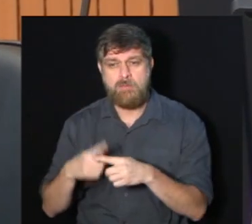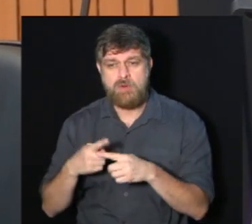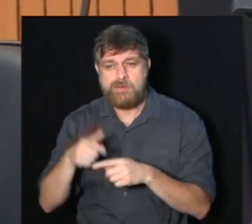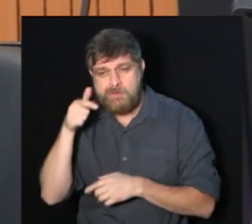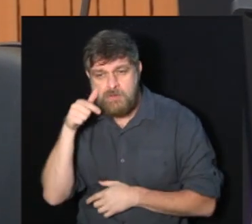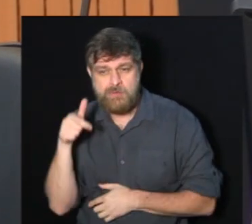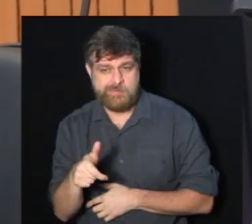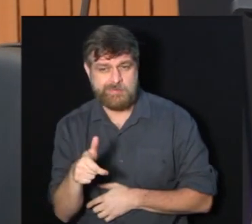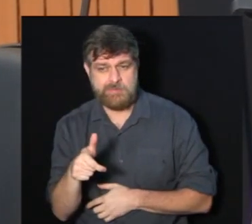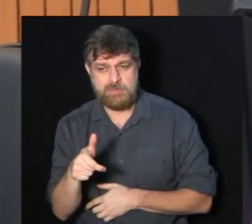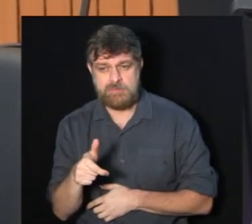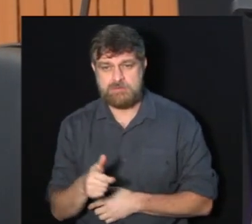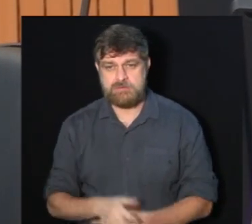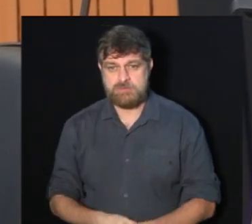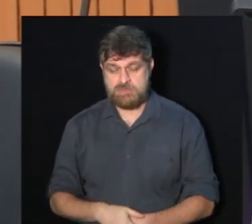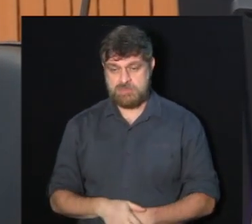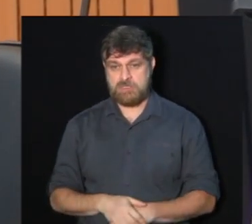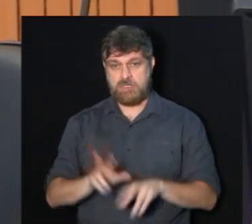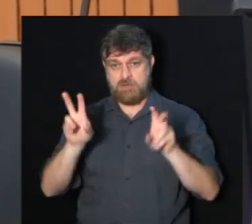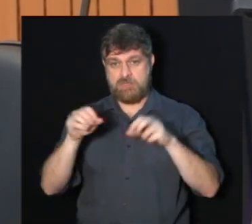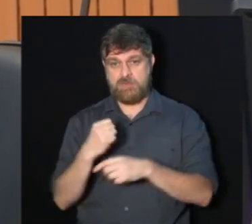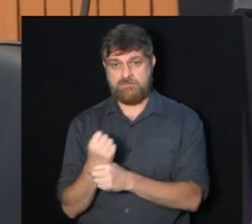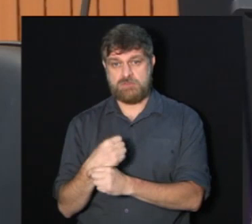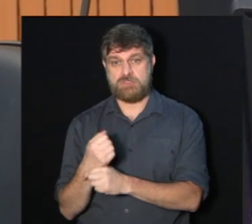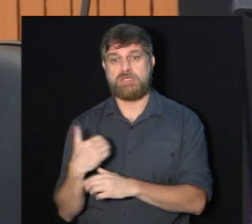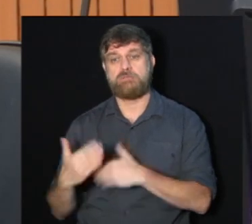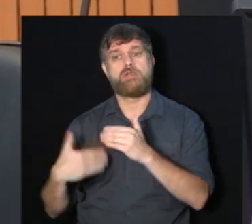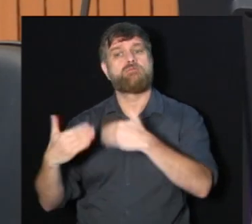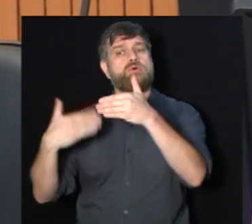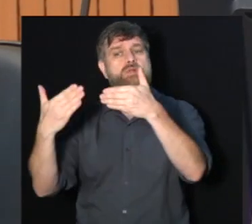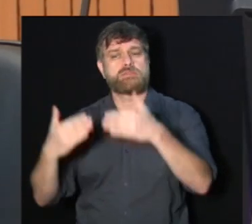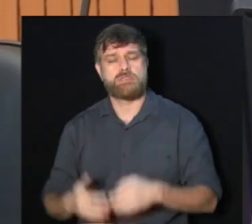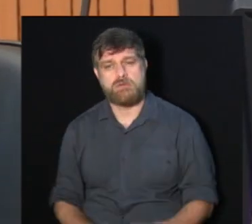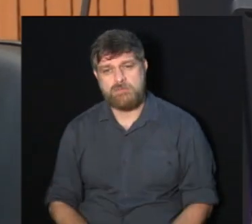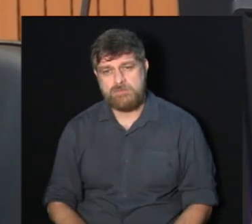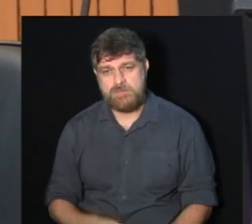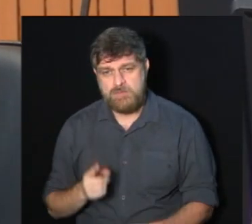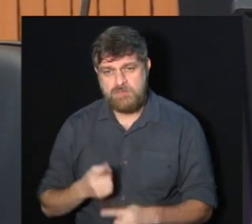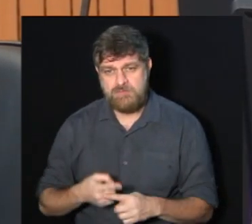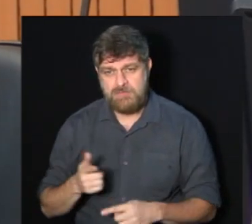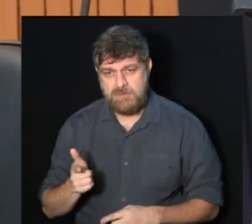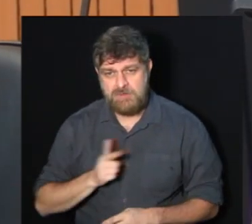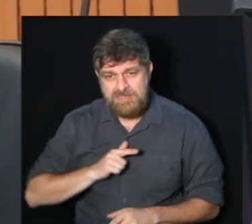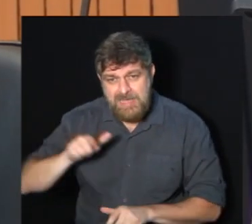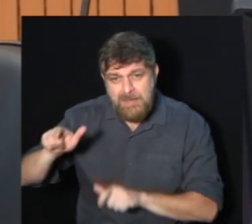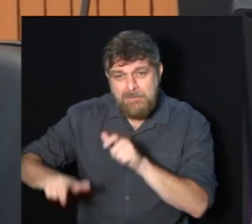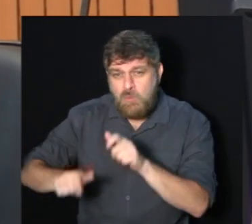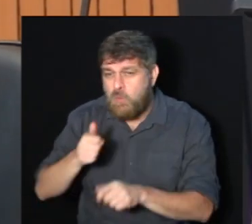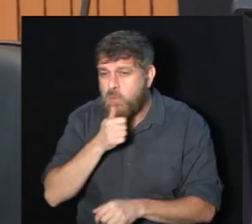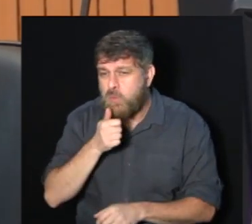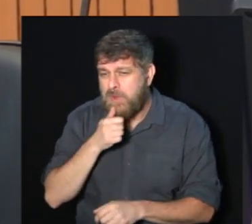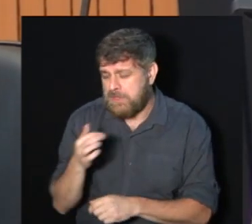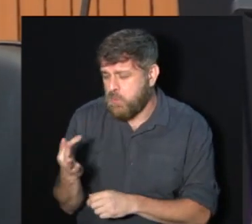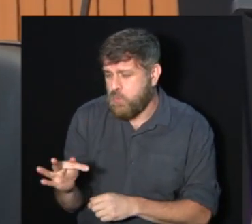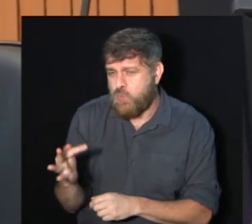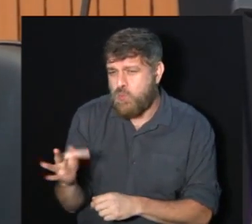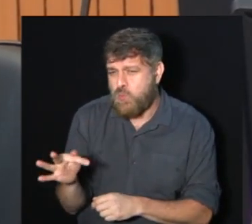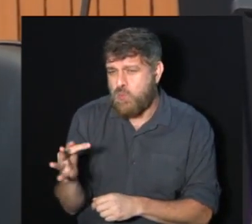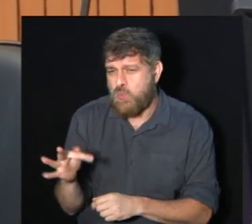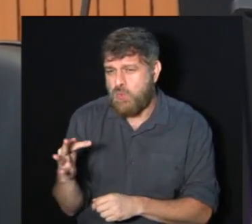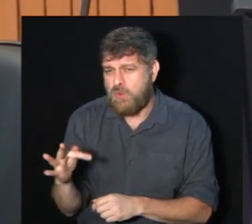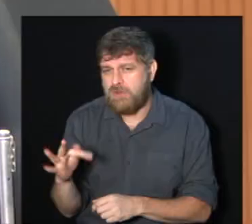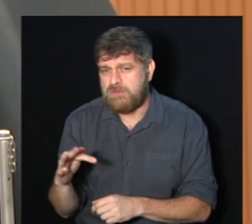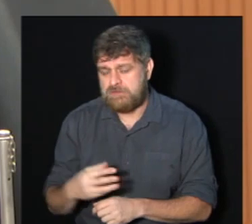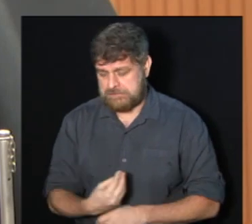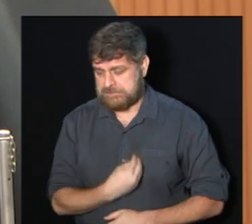de falar sobre a evolução da fisioterapia? Porque tem muita gente ainda com dor, que fica